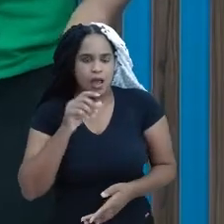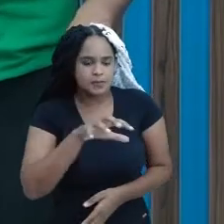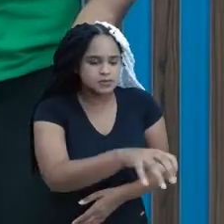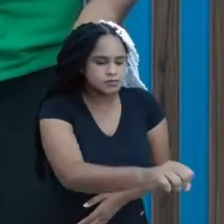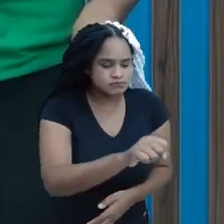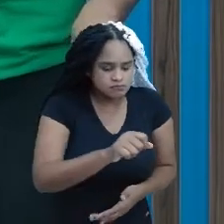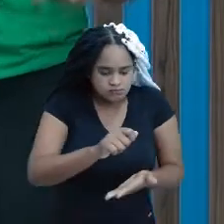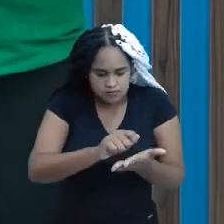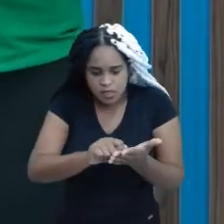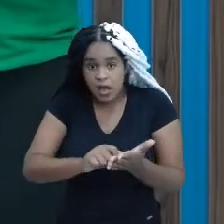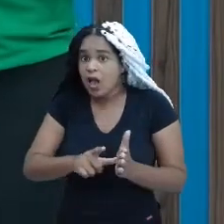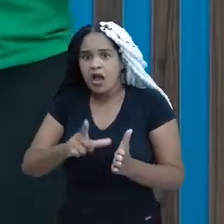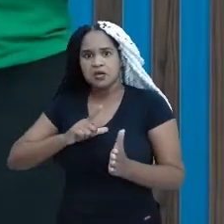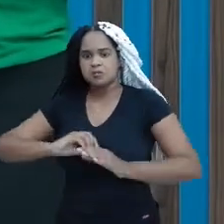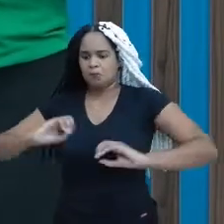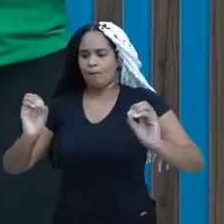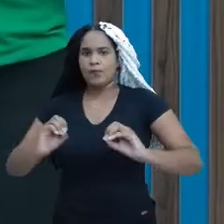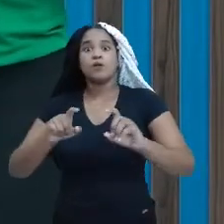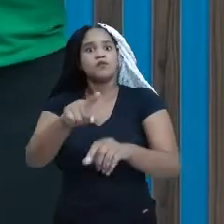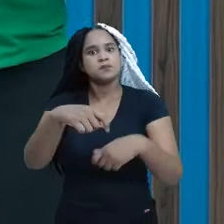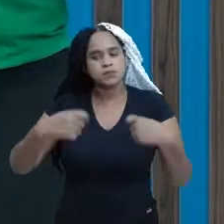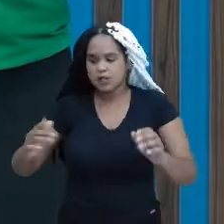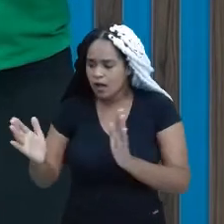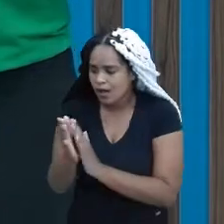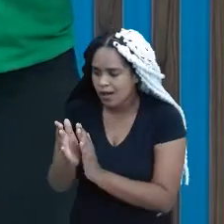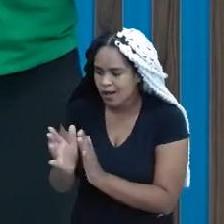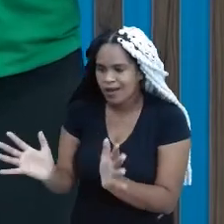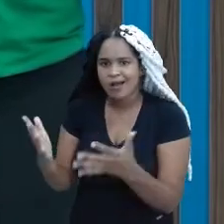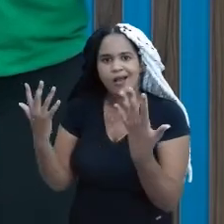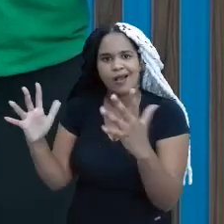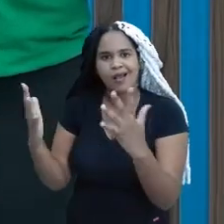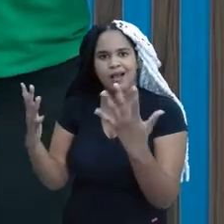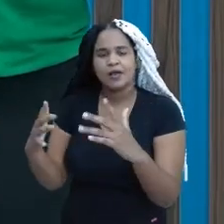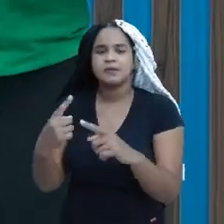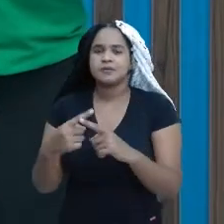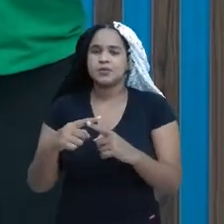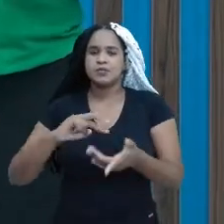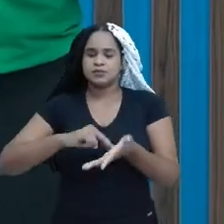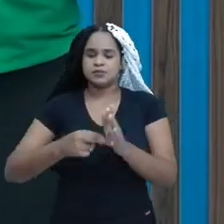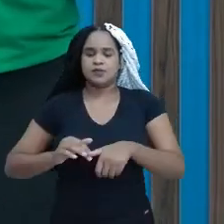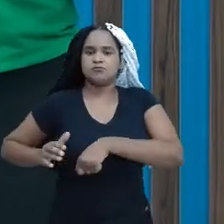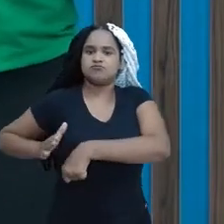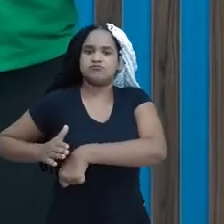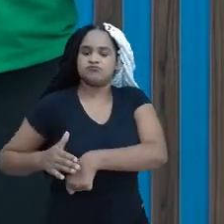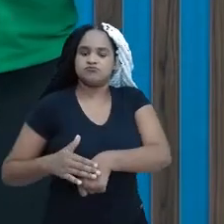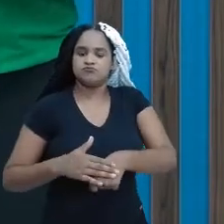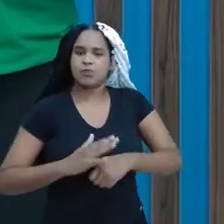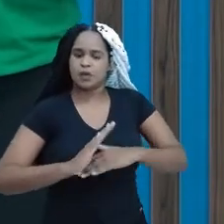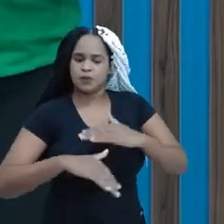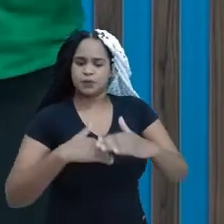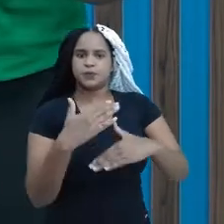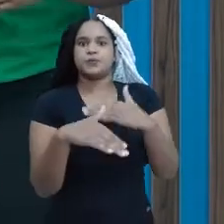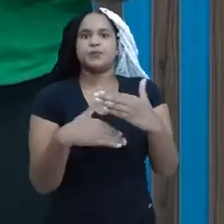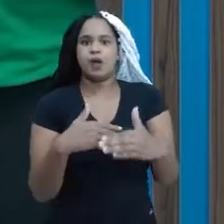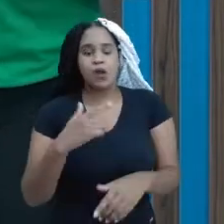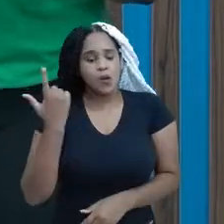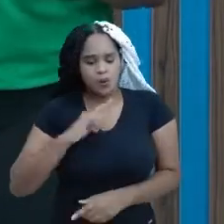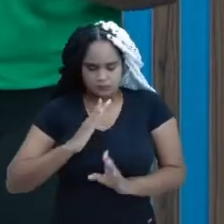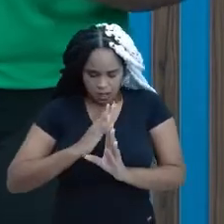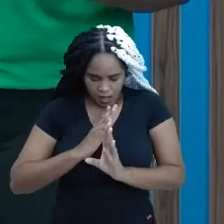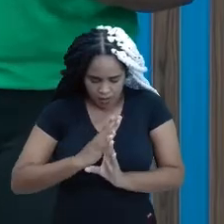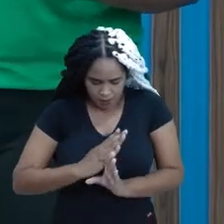não pegava antes. Valorize. Isso é crescimento, isso é autonomia. Ele está se descobrindo